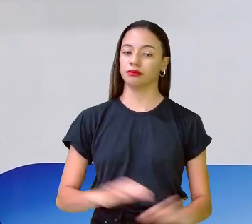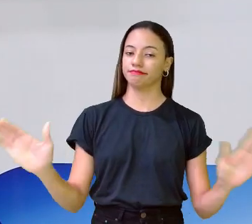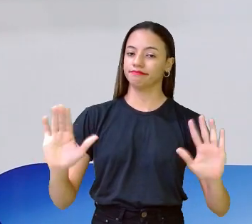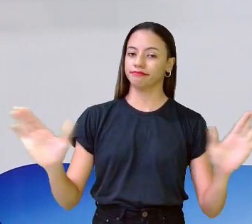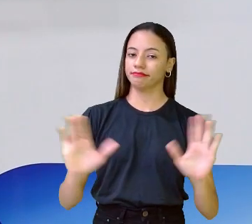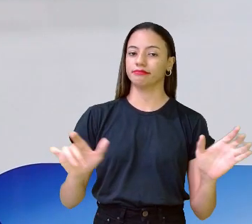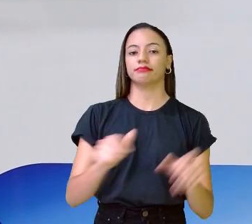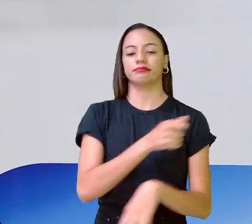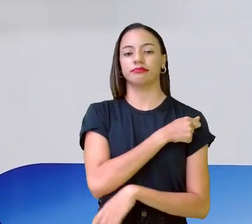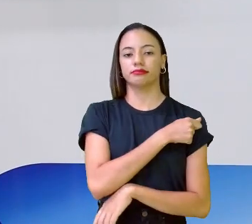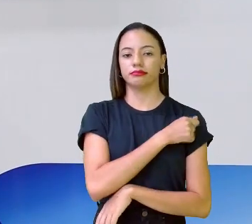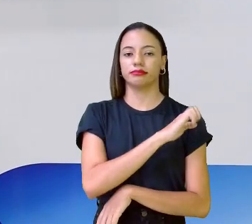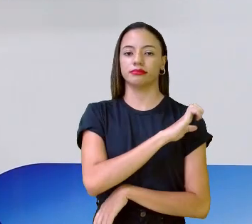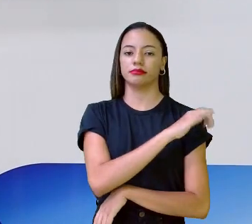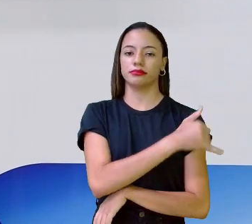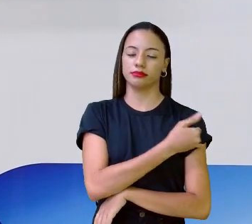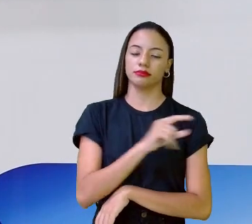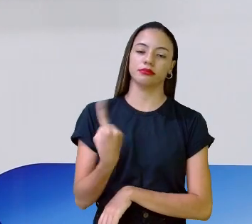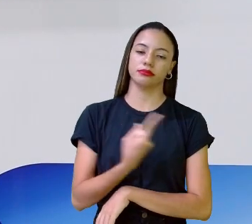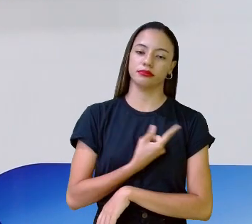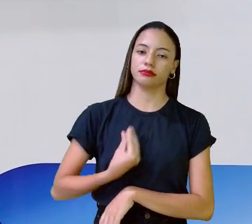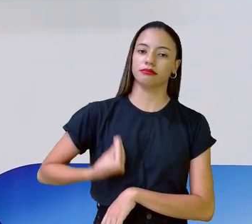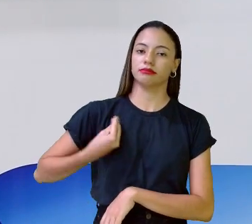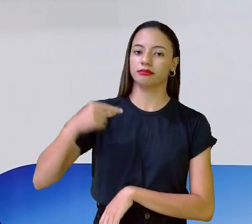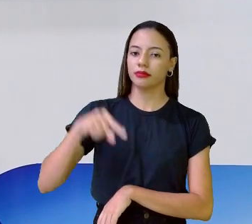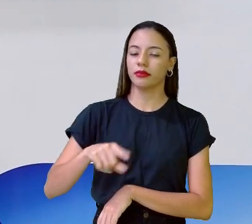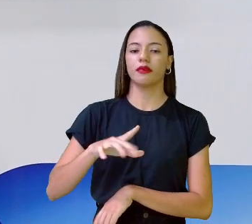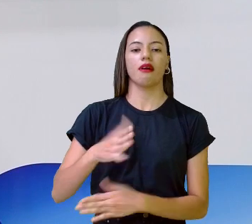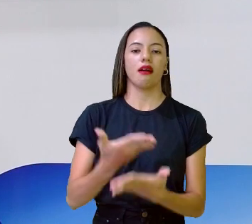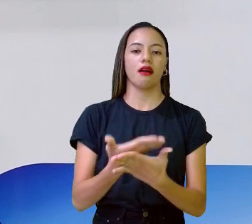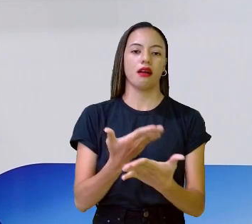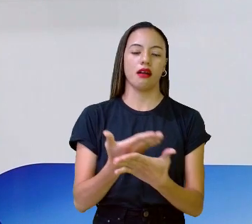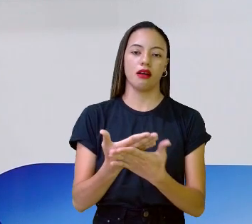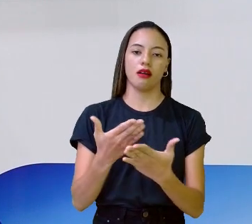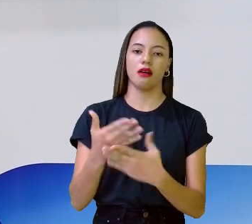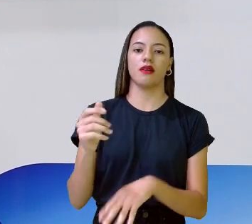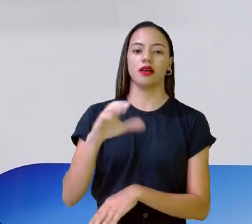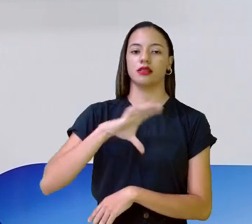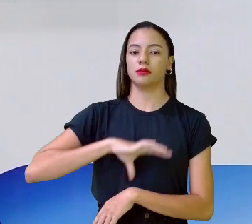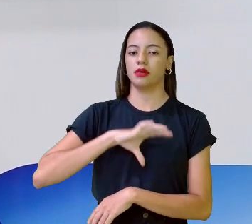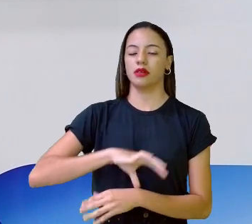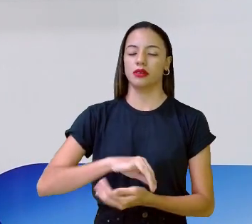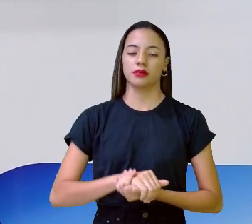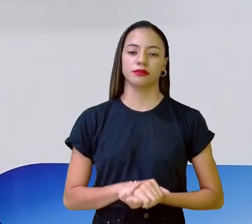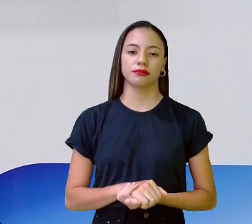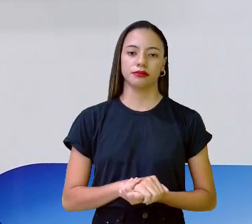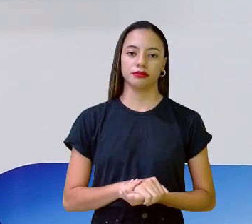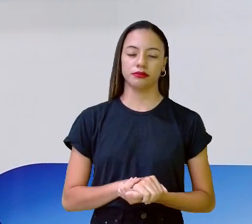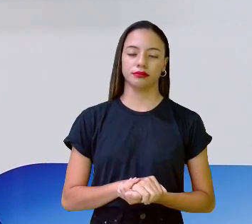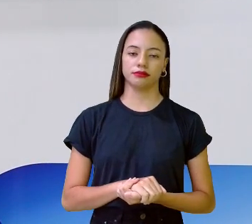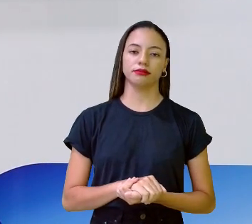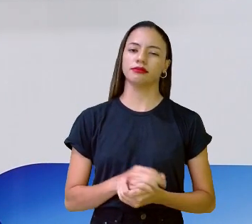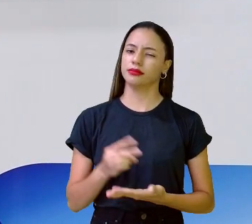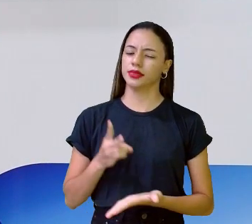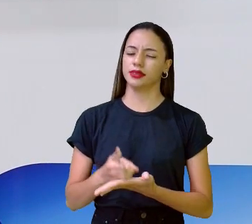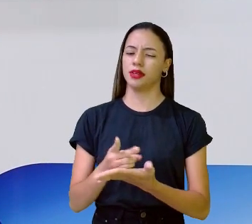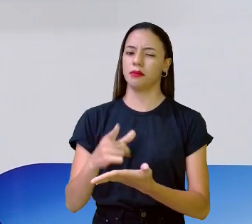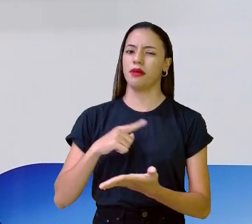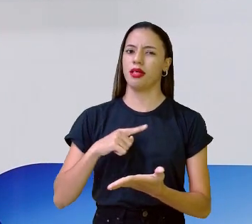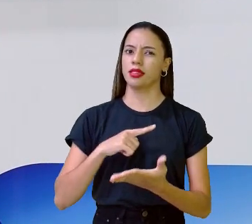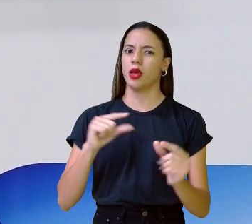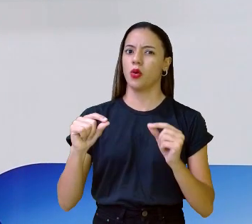Olá, estudantes da EJA, estamos aqui para mais uma aula de língua portuguesa e sempre tenho o privilégio